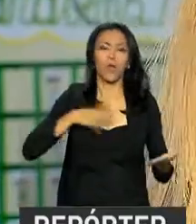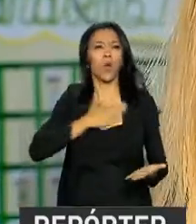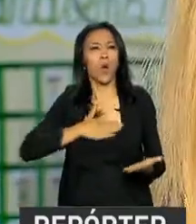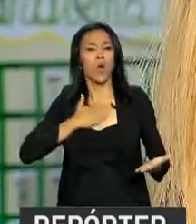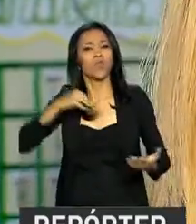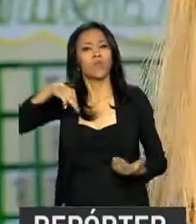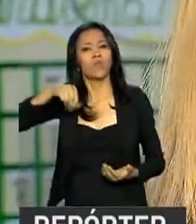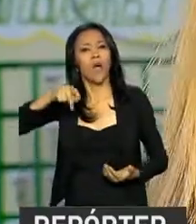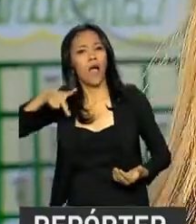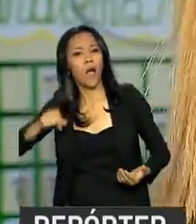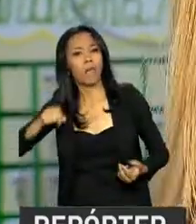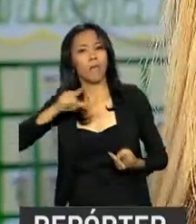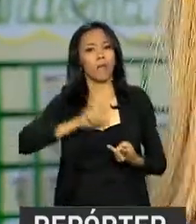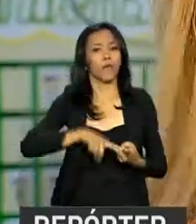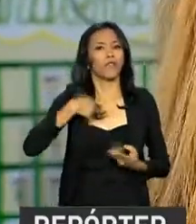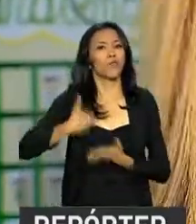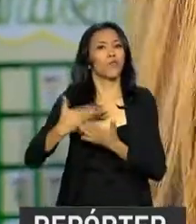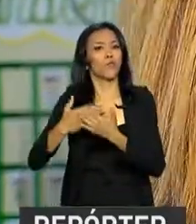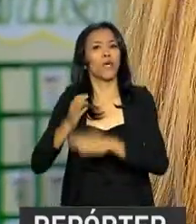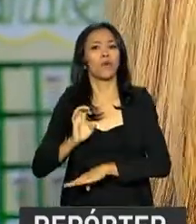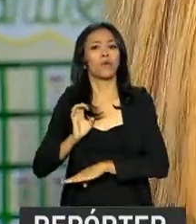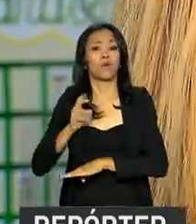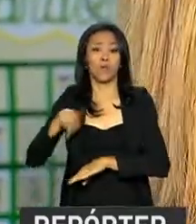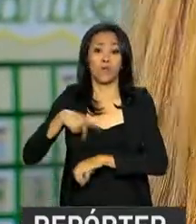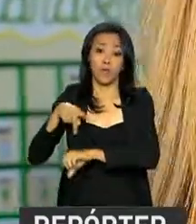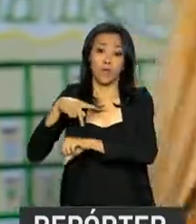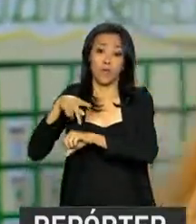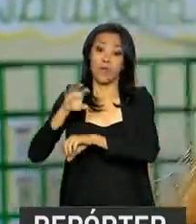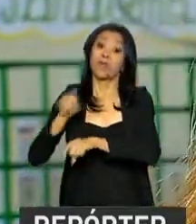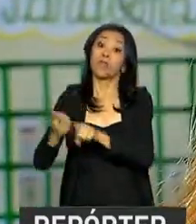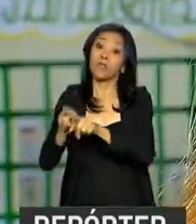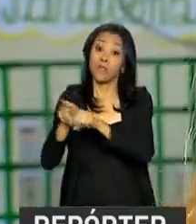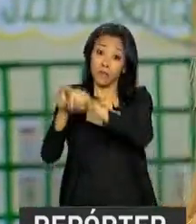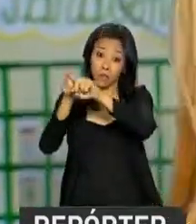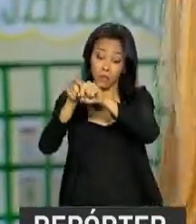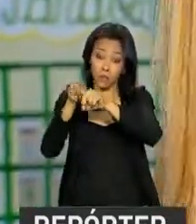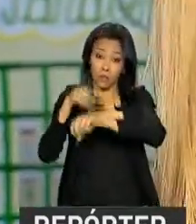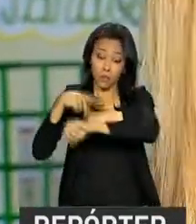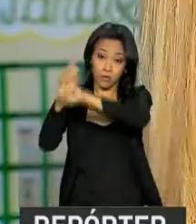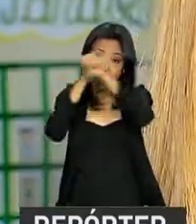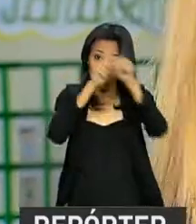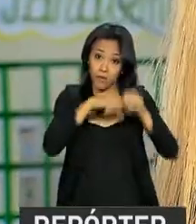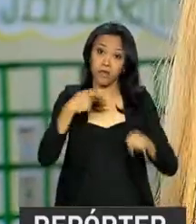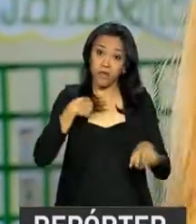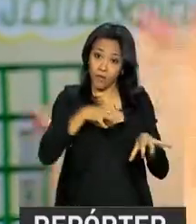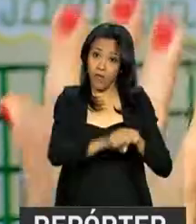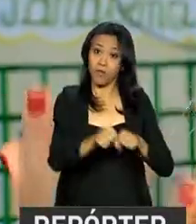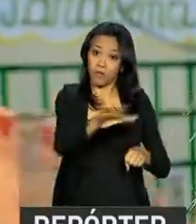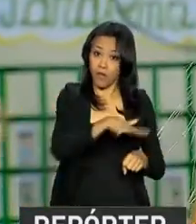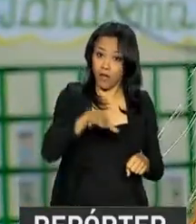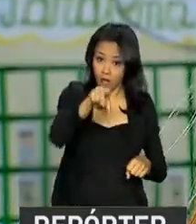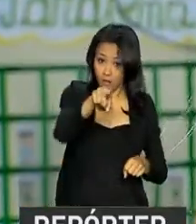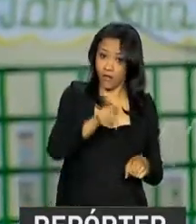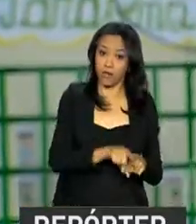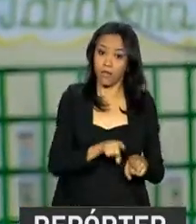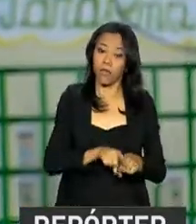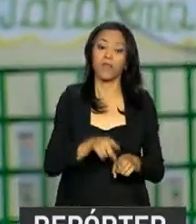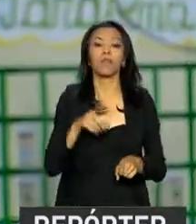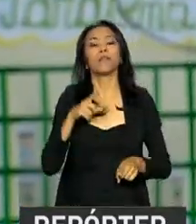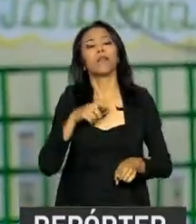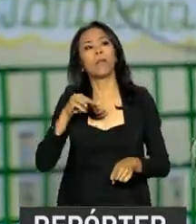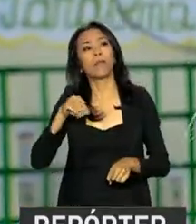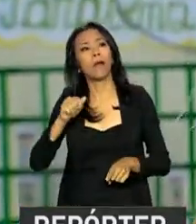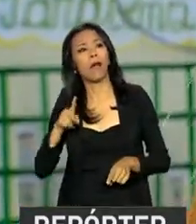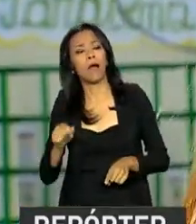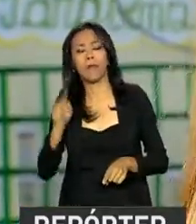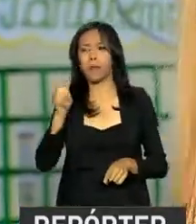eles gostam de estudar os países porque eu tenho informação de sociais também e isso estimula então na sala tem mapas